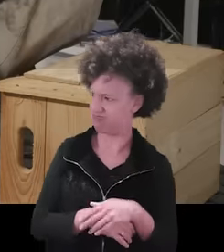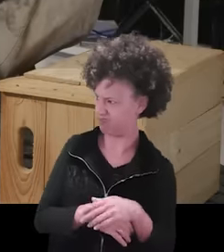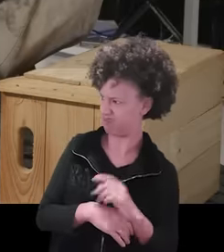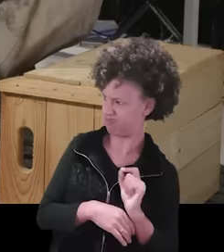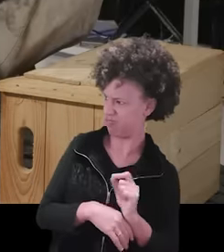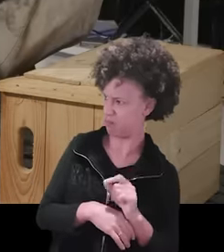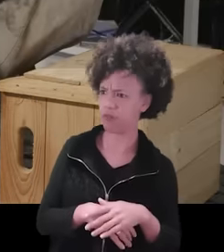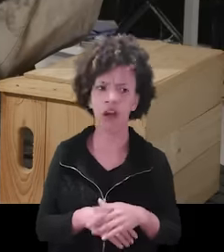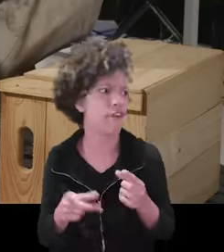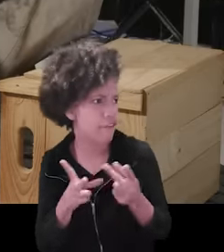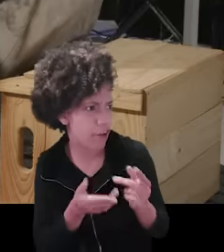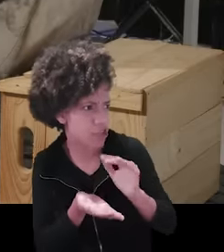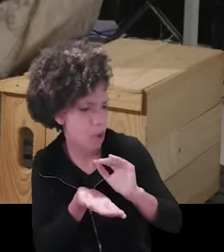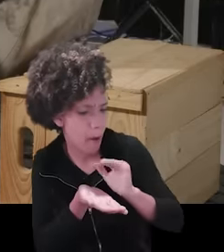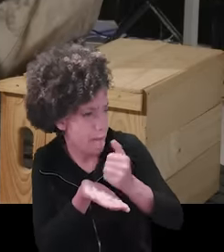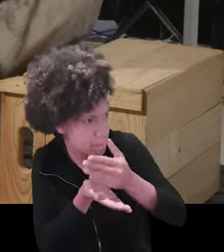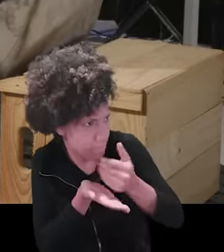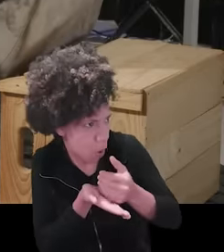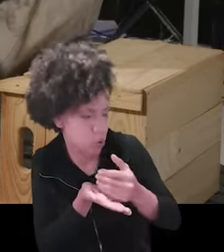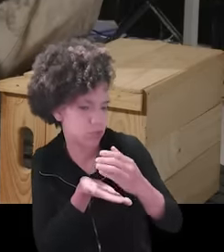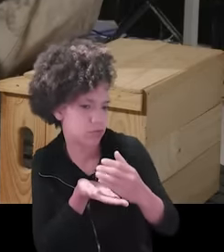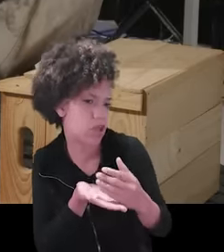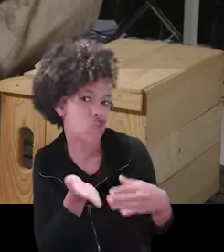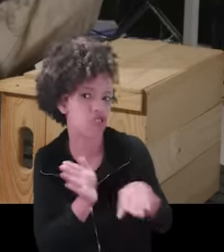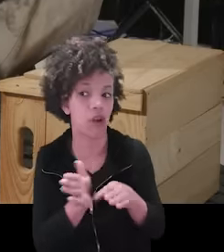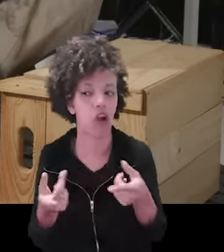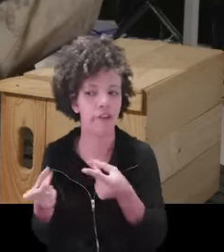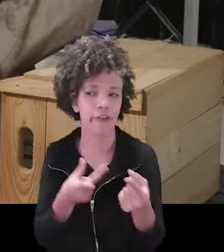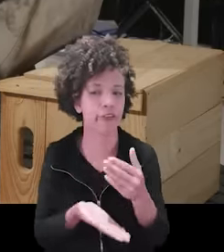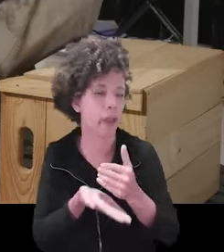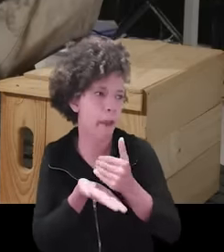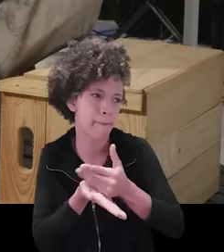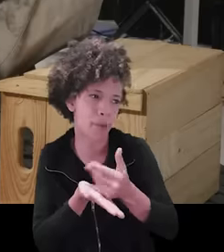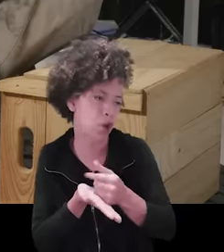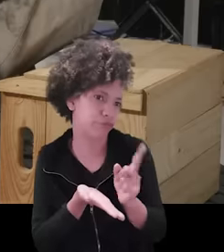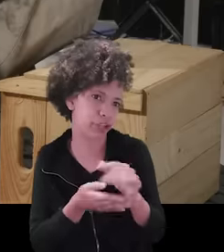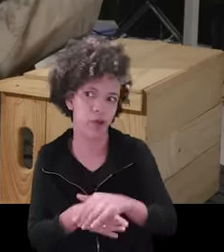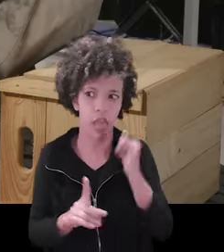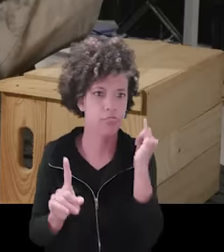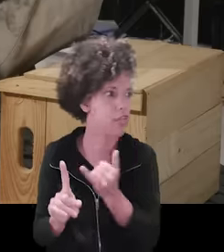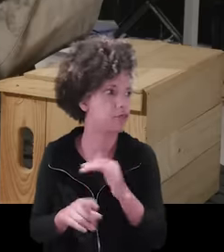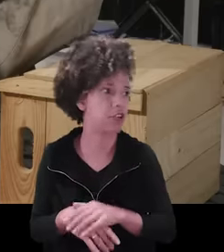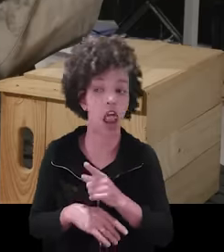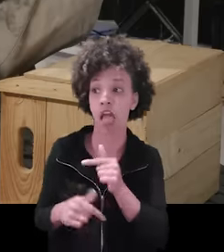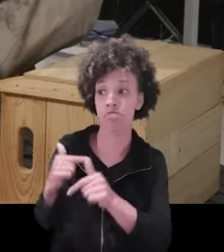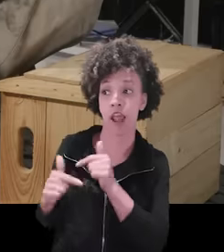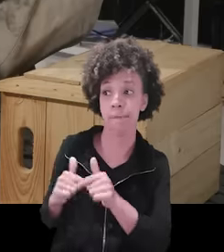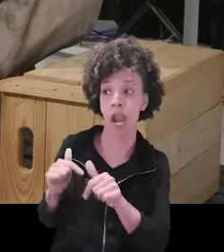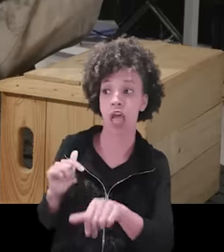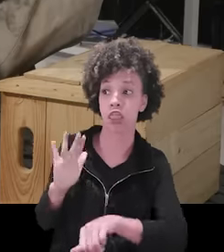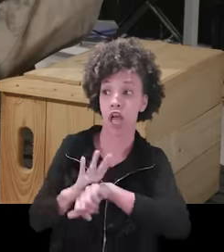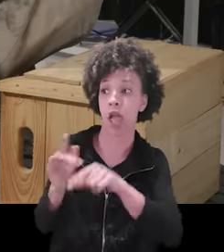ver muito difícil cara de bolo a fulana chegou agora e quer vender potinho de bolo Ah não vai lá e denuncia